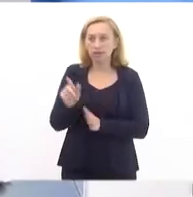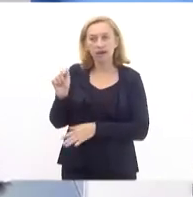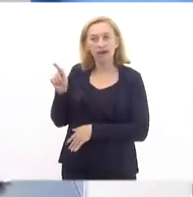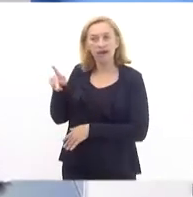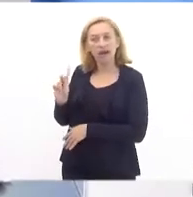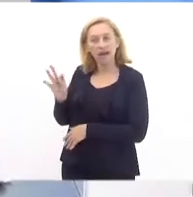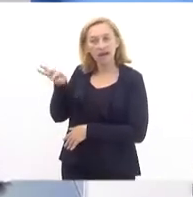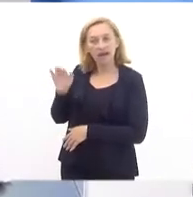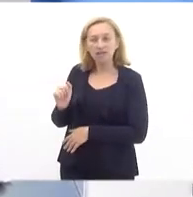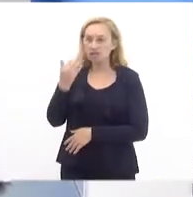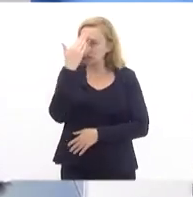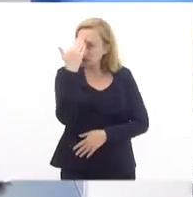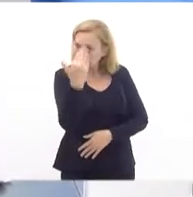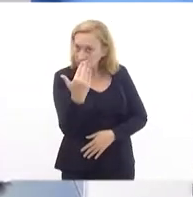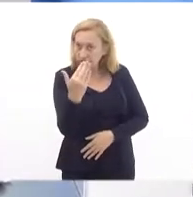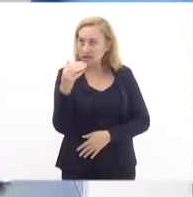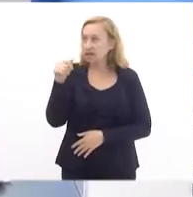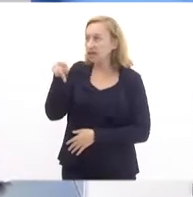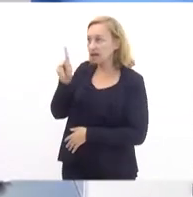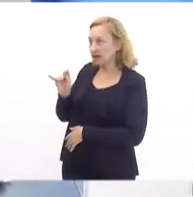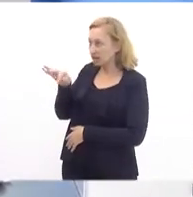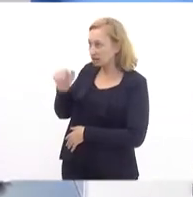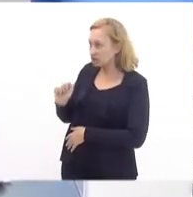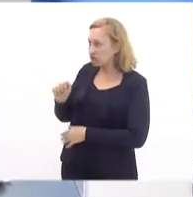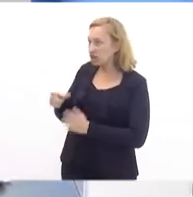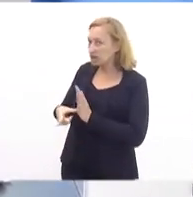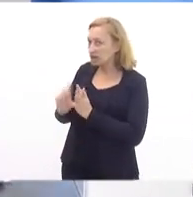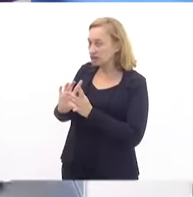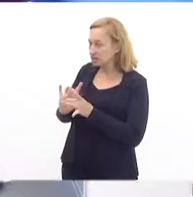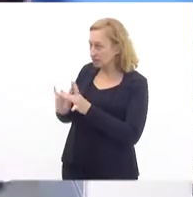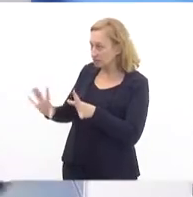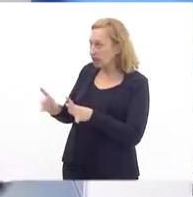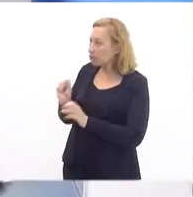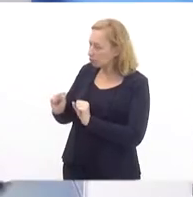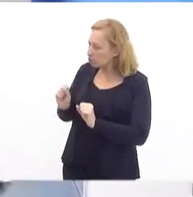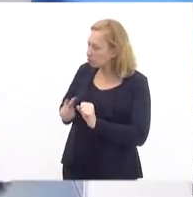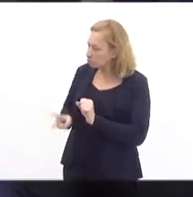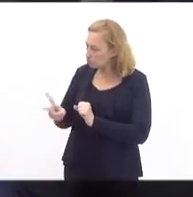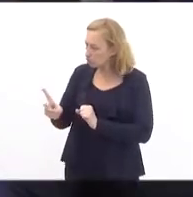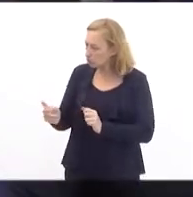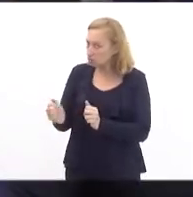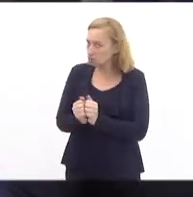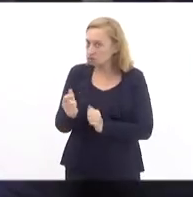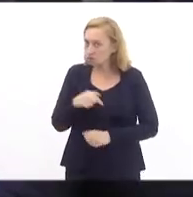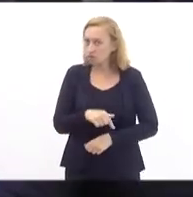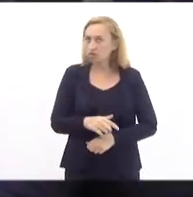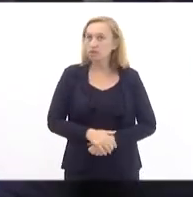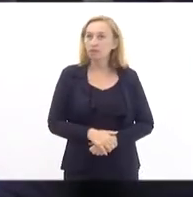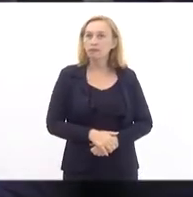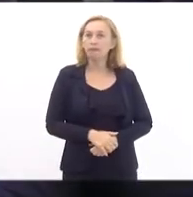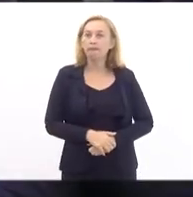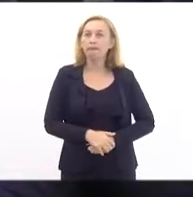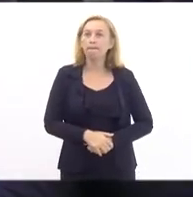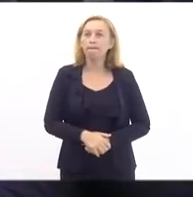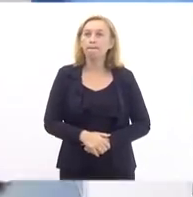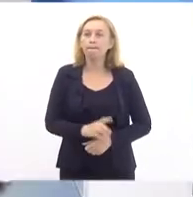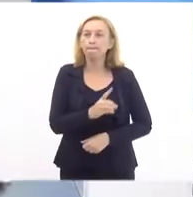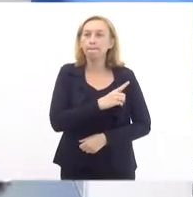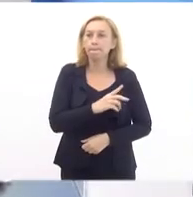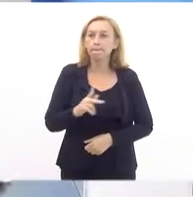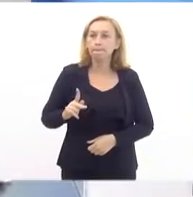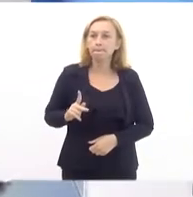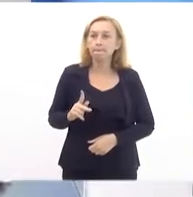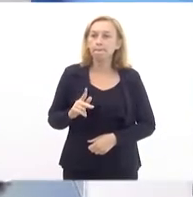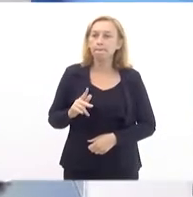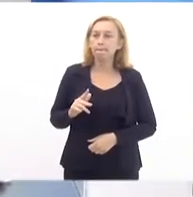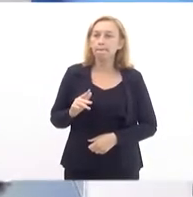queria agradecer, Kátia, antes de liberar você, você pode até continuar aqui participando conosco. Okay. Se o defensor público quer usar da palavra,